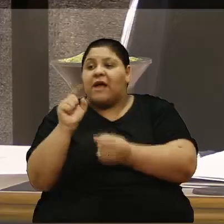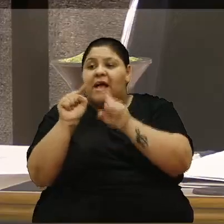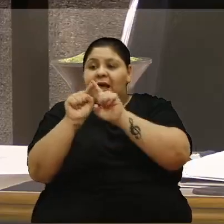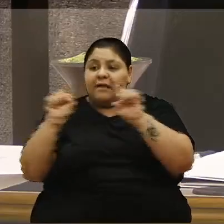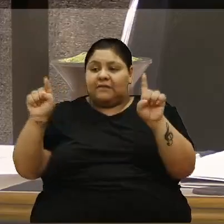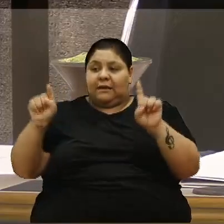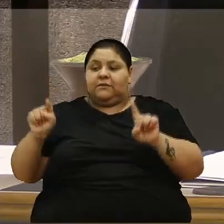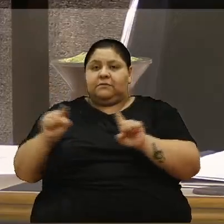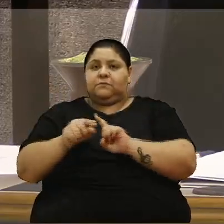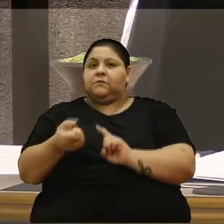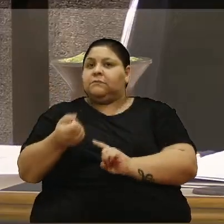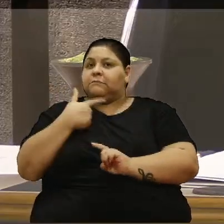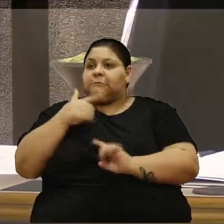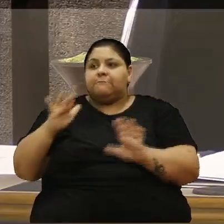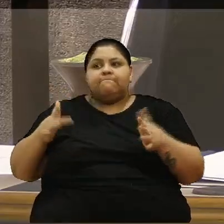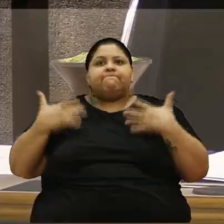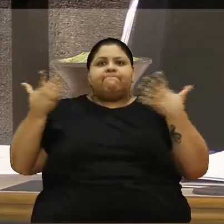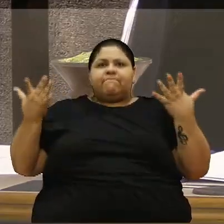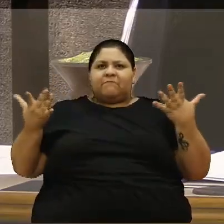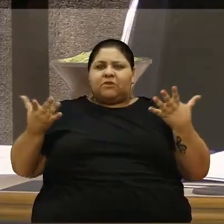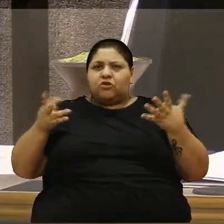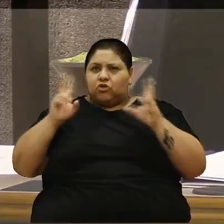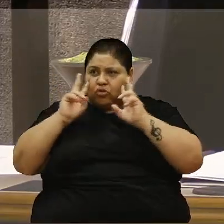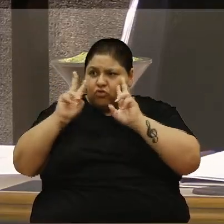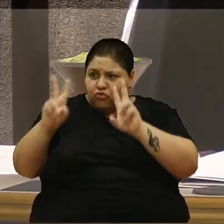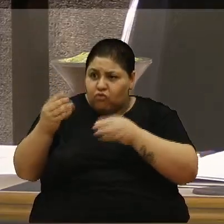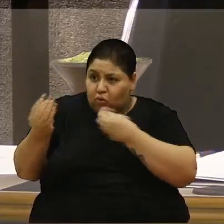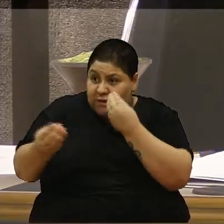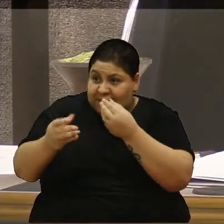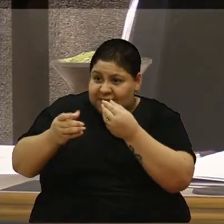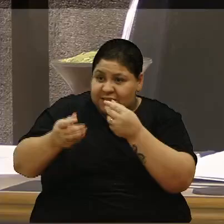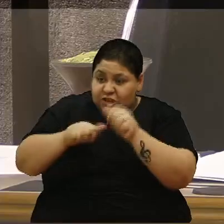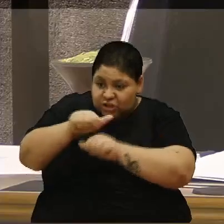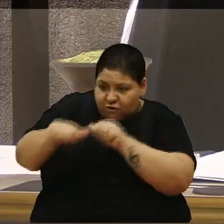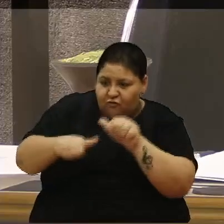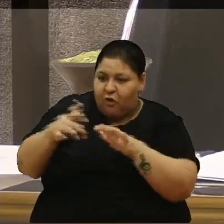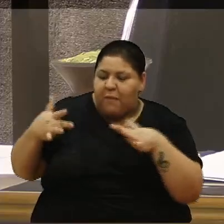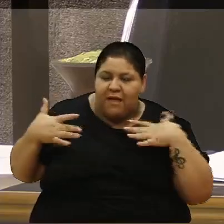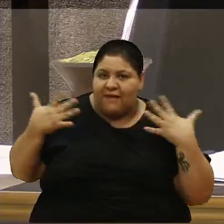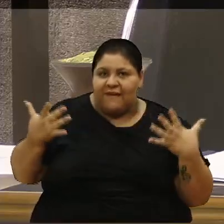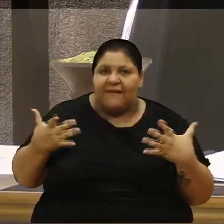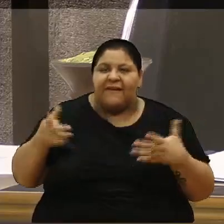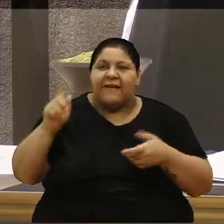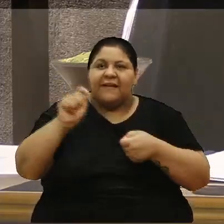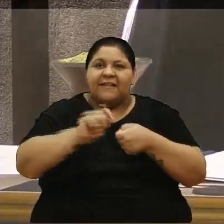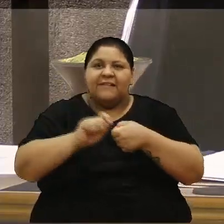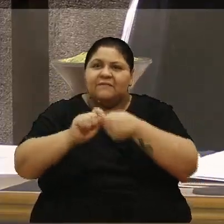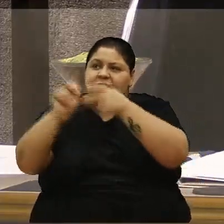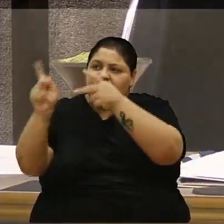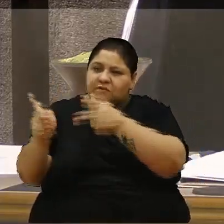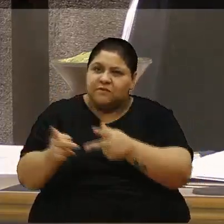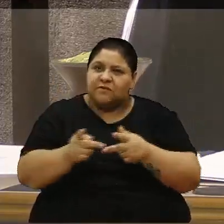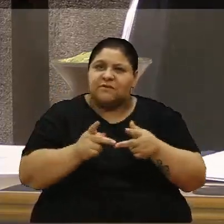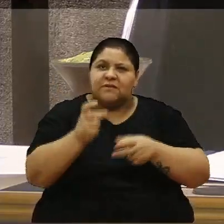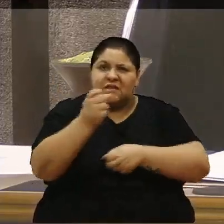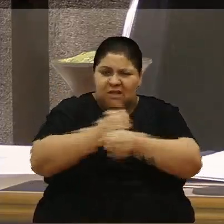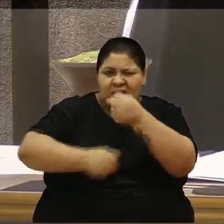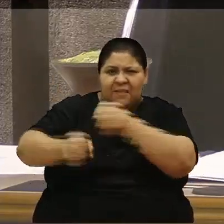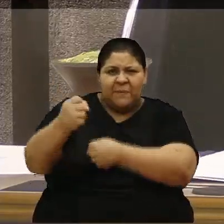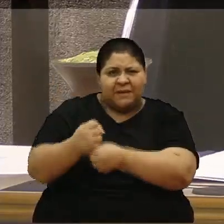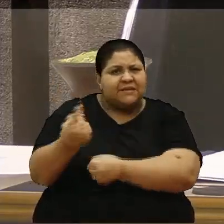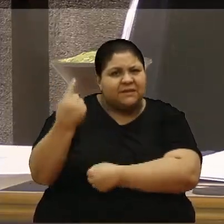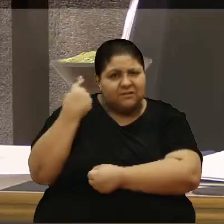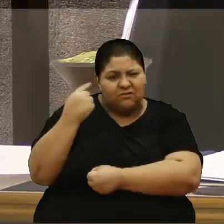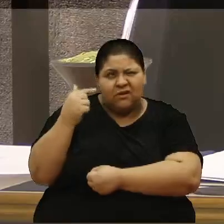né? É isso aí. E é assustador. O senhor está dizendo que viu, né? No que ela se transforma, é assustador. Nós fizemos uma visita no ano passado,